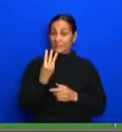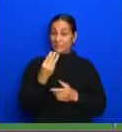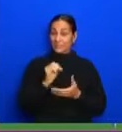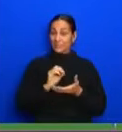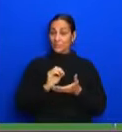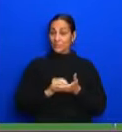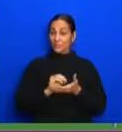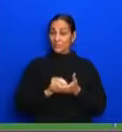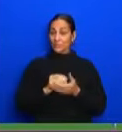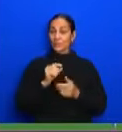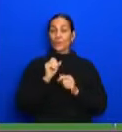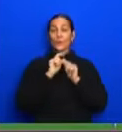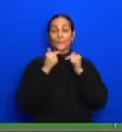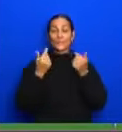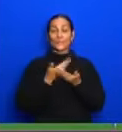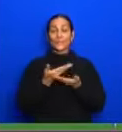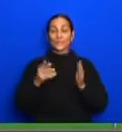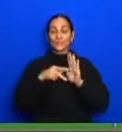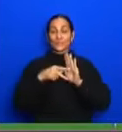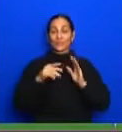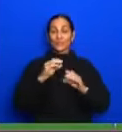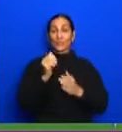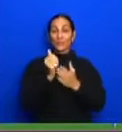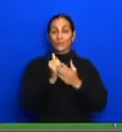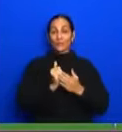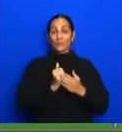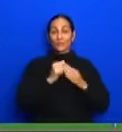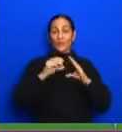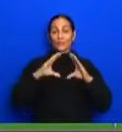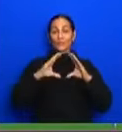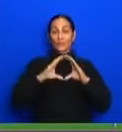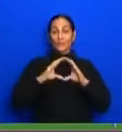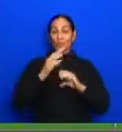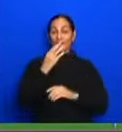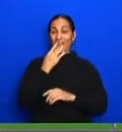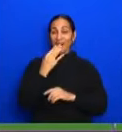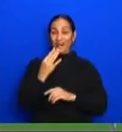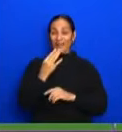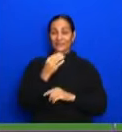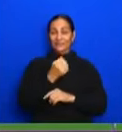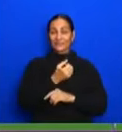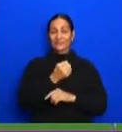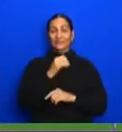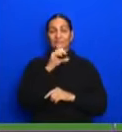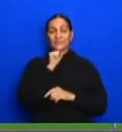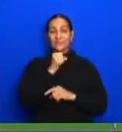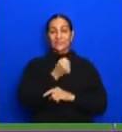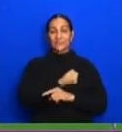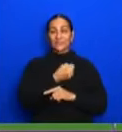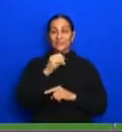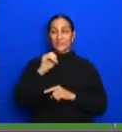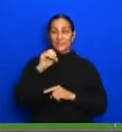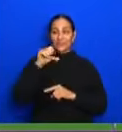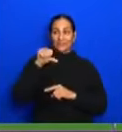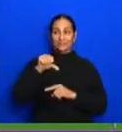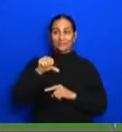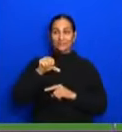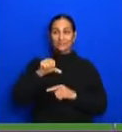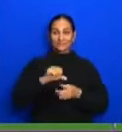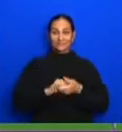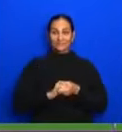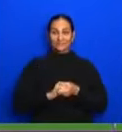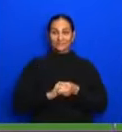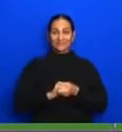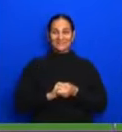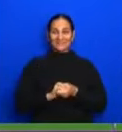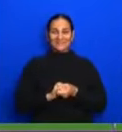números. Boa sorte para você. Mais uma dezena na tela. Bola laranja 09. Laranja 09.